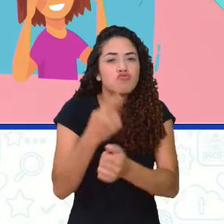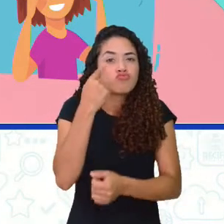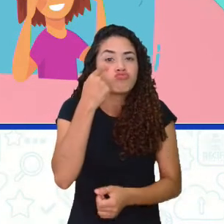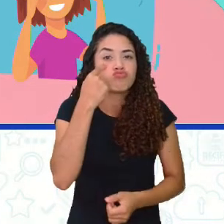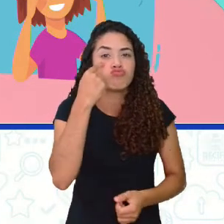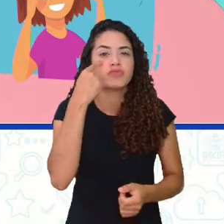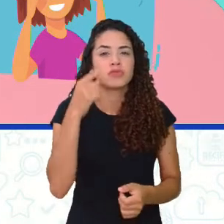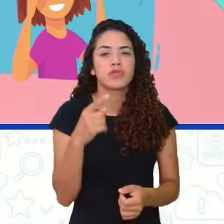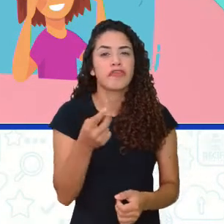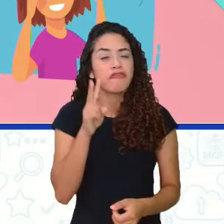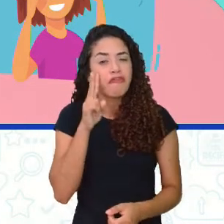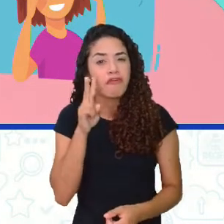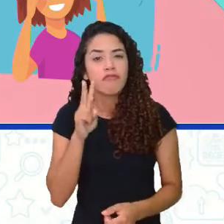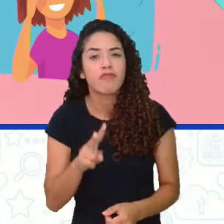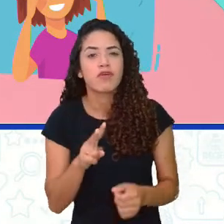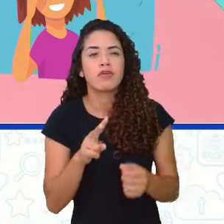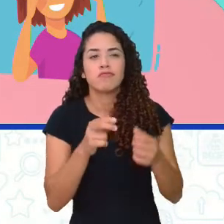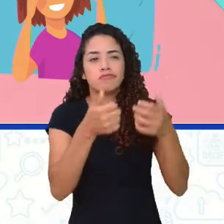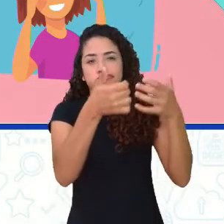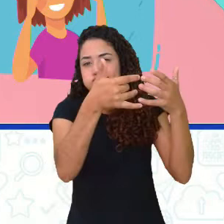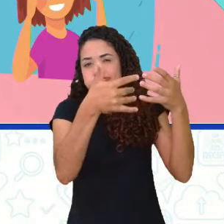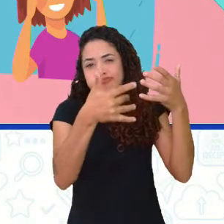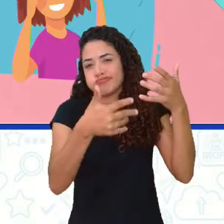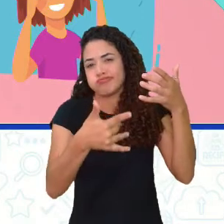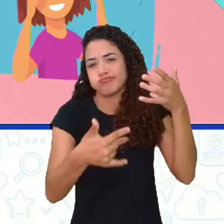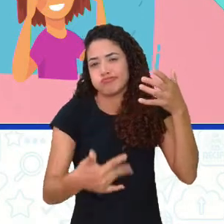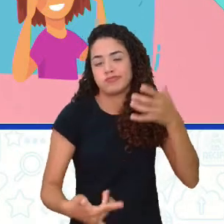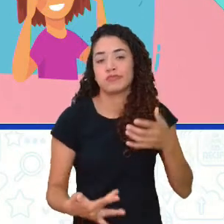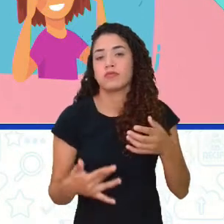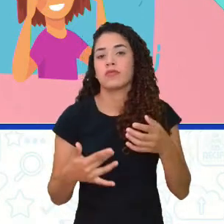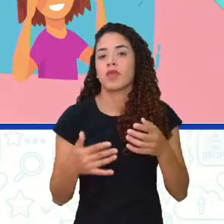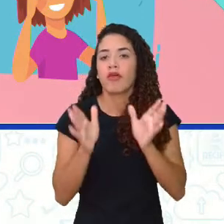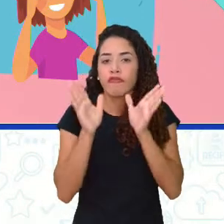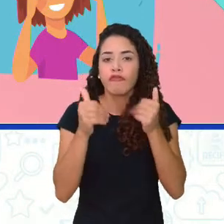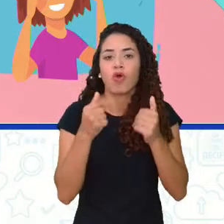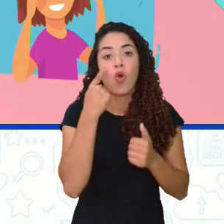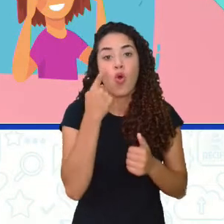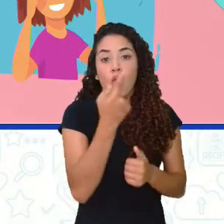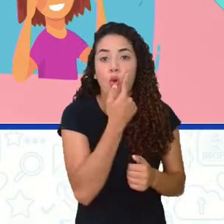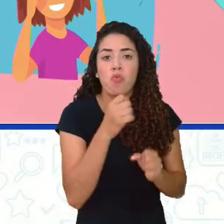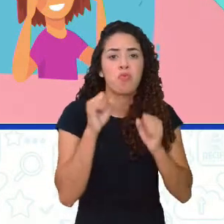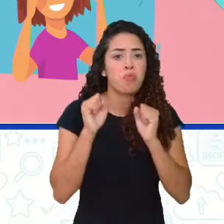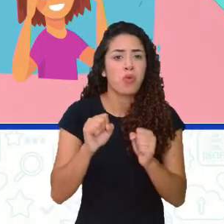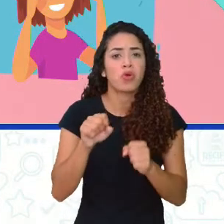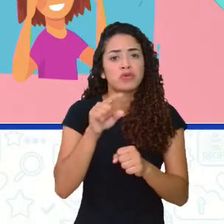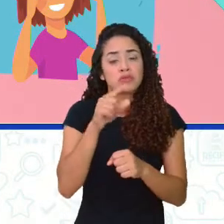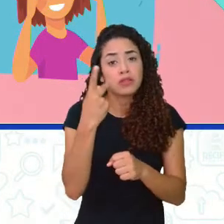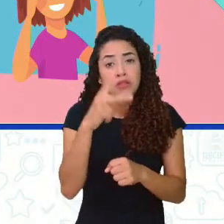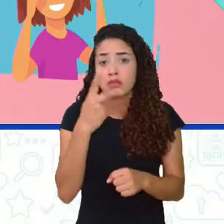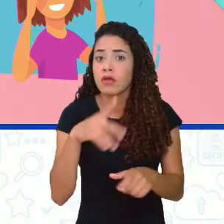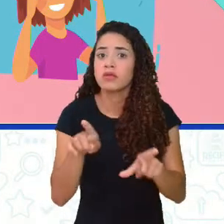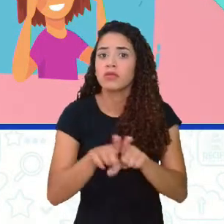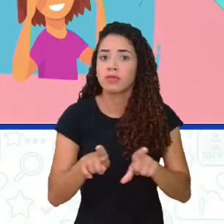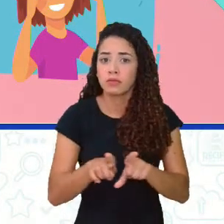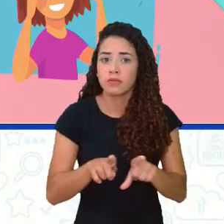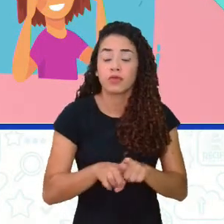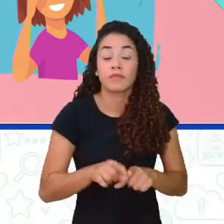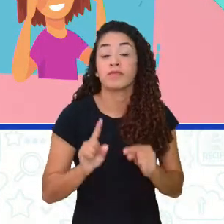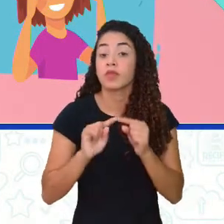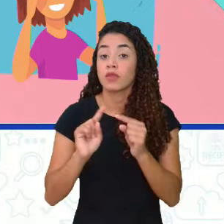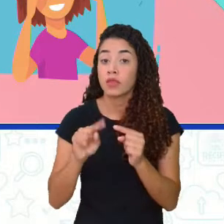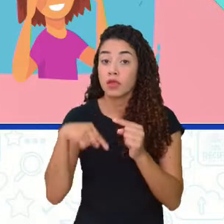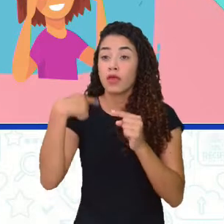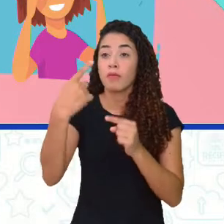olhar uma série de coisas em relação aí ao olho dessa menina, que pode ser o seu também. Depois que